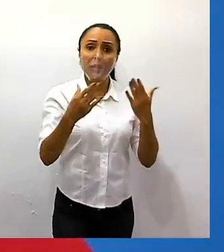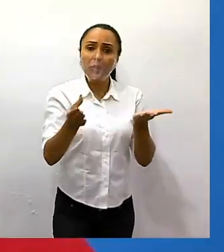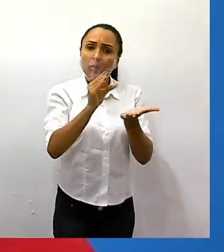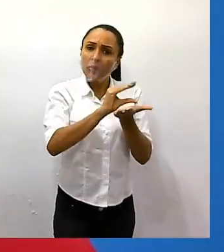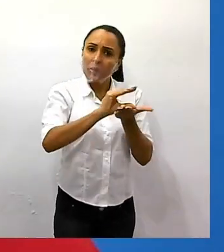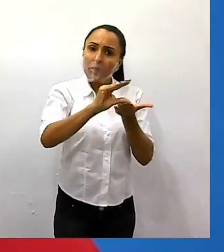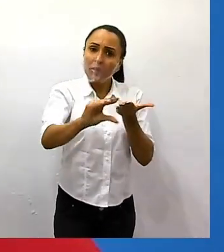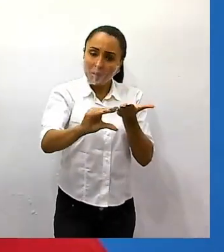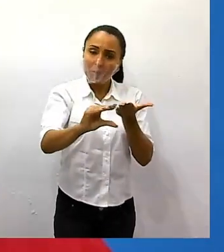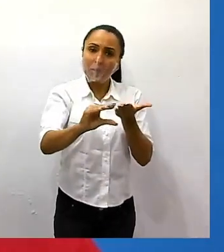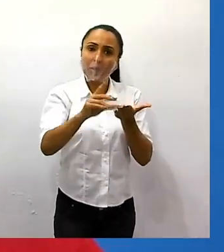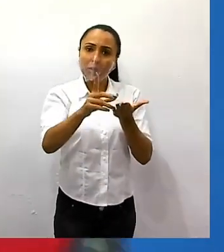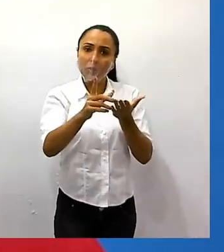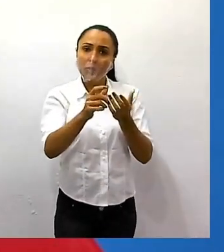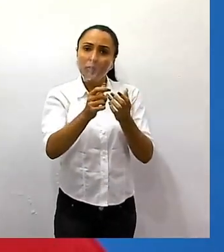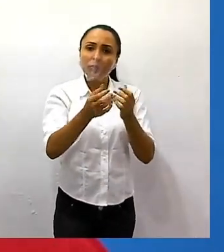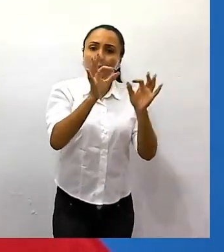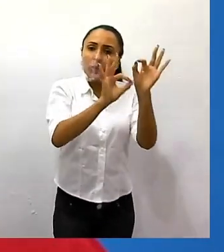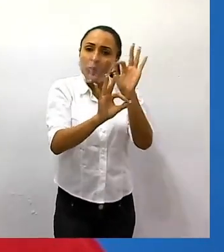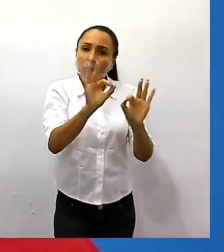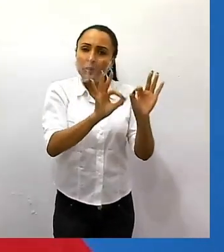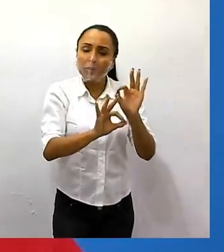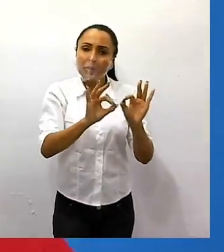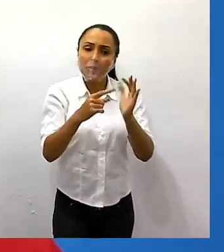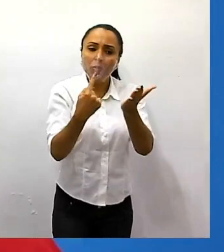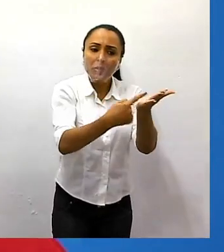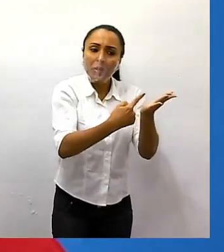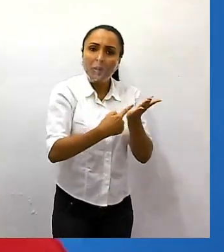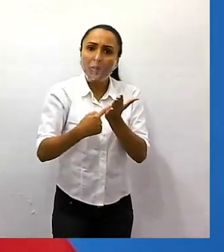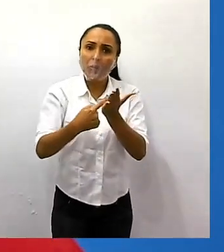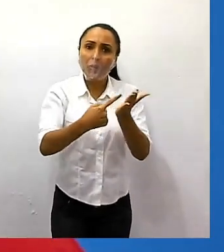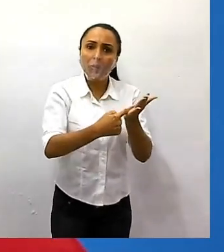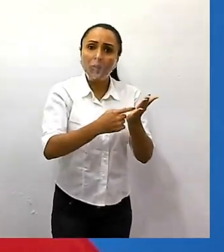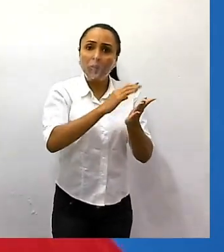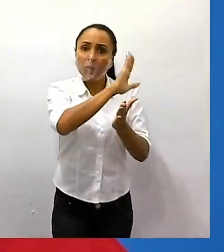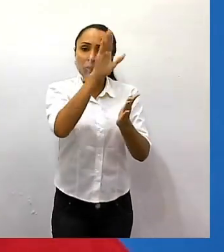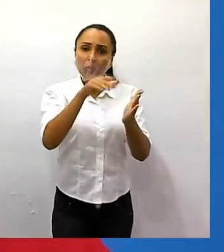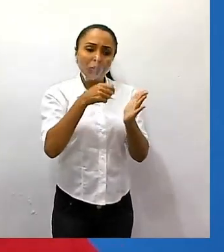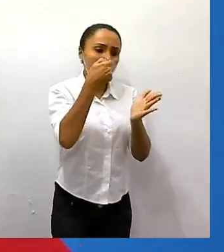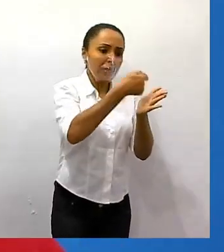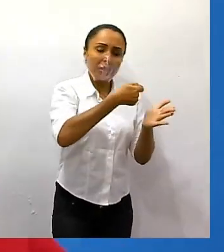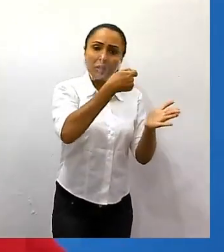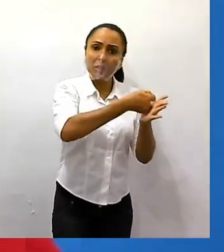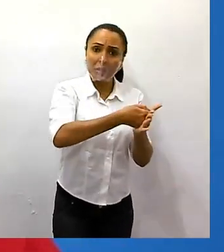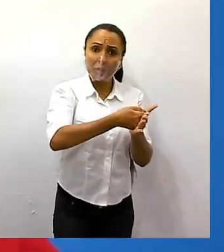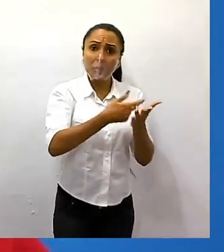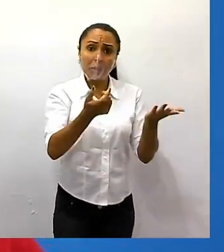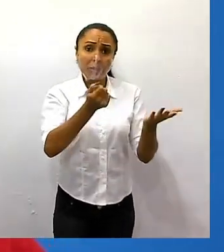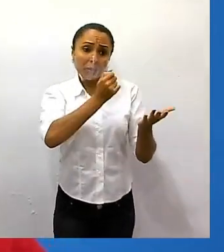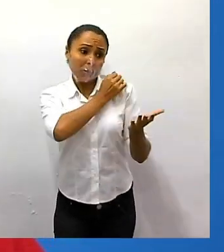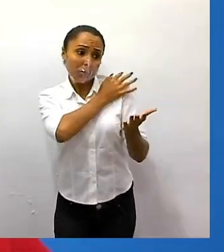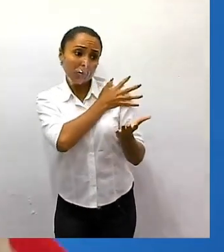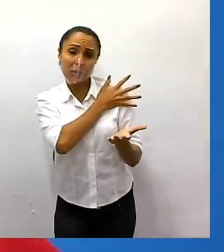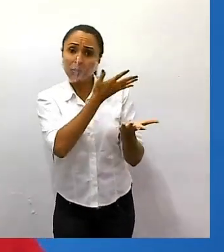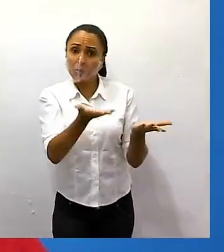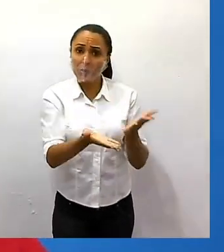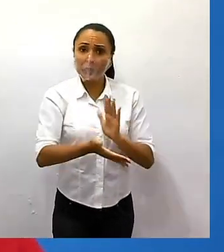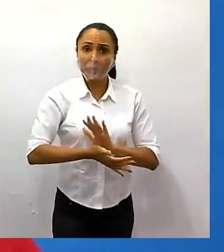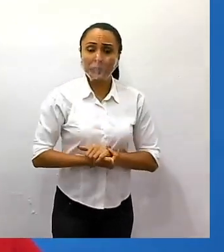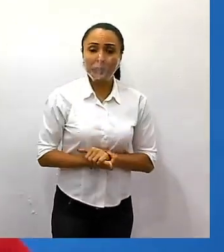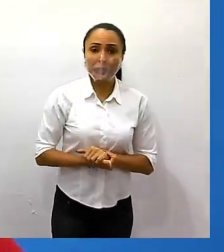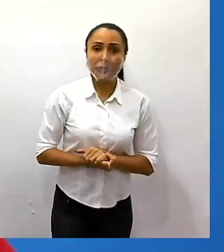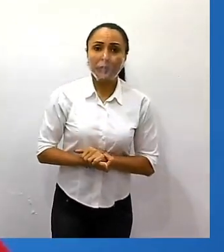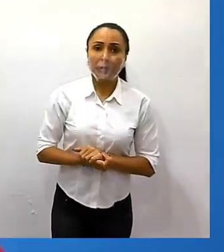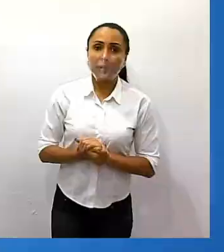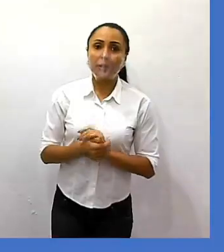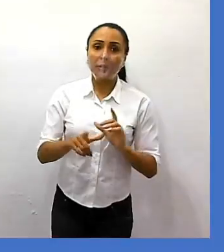financiar as produções que estivessem de acordo com todas as exigências da censura militar. Tá, gente? Então, imagem na